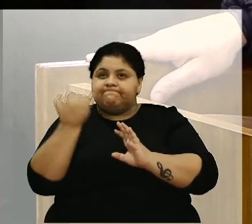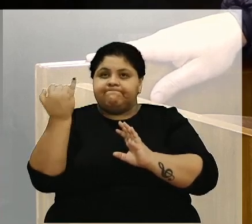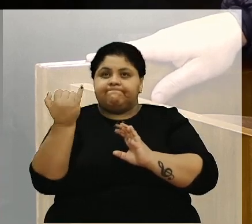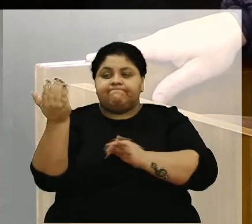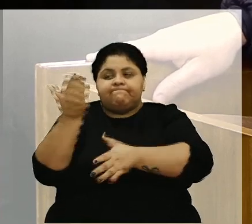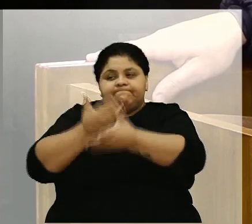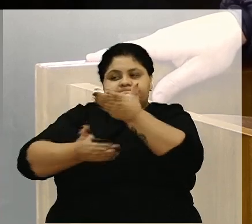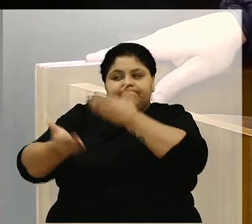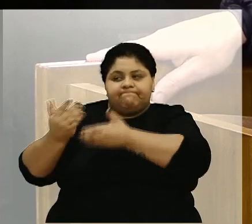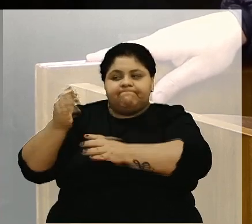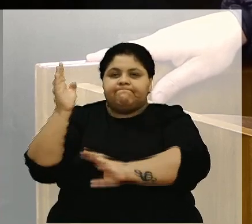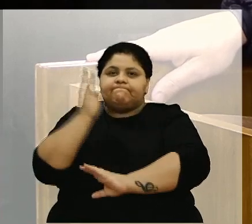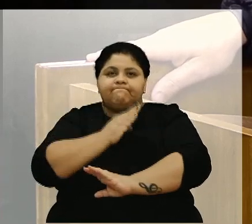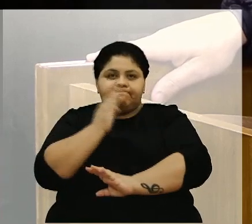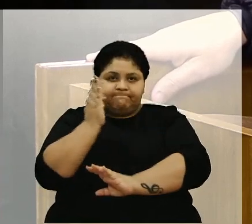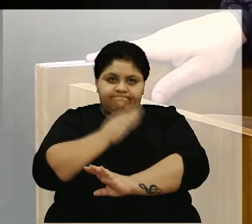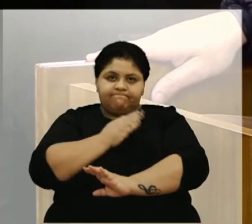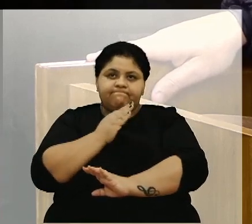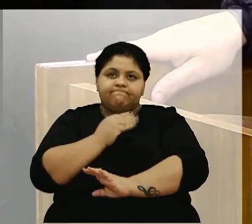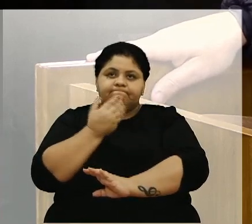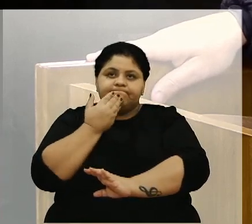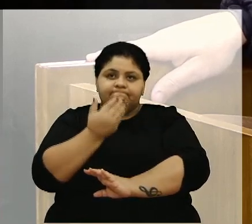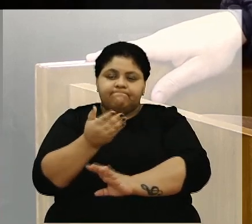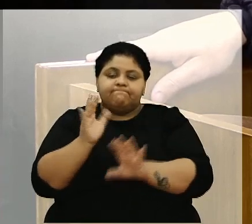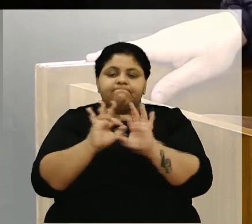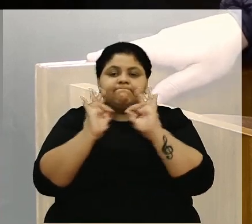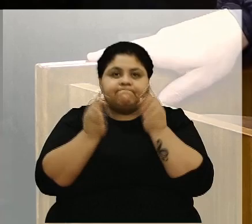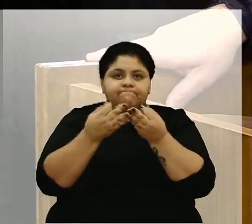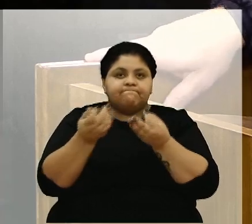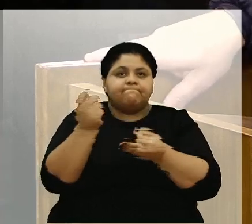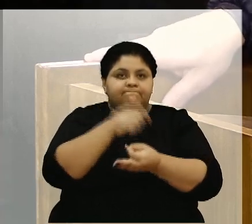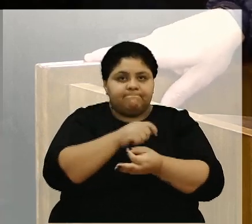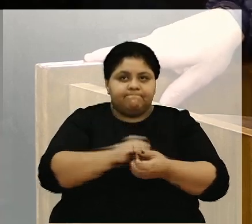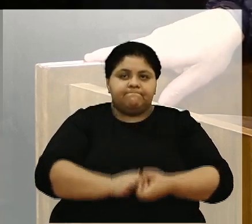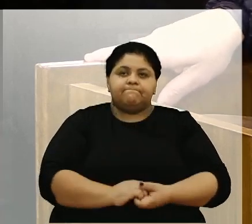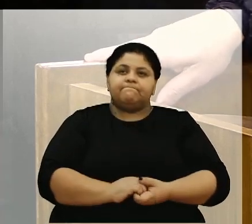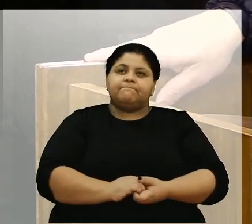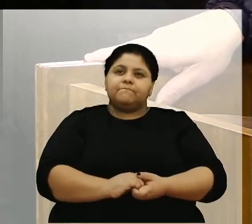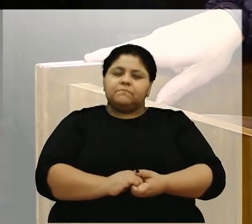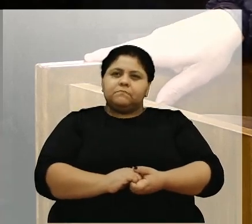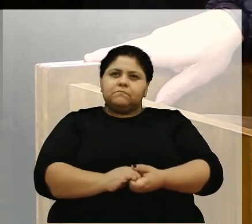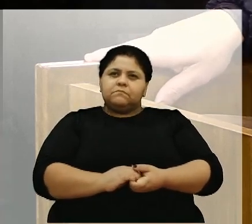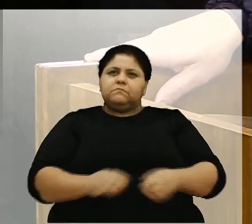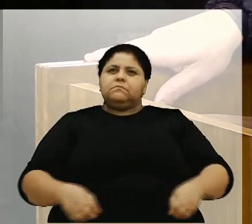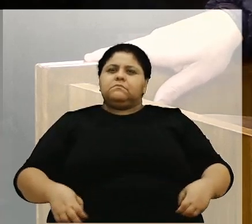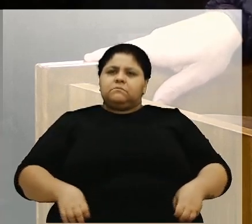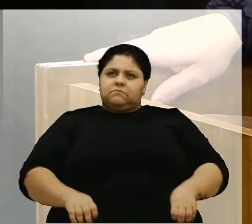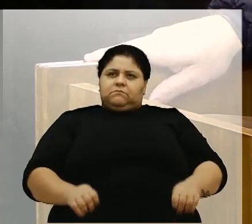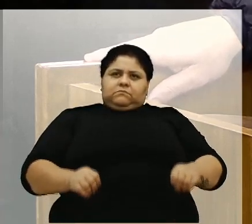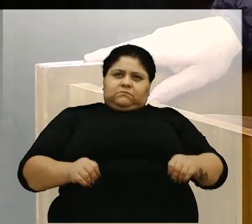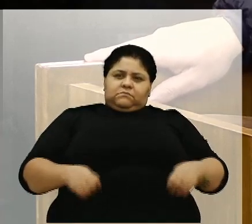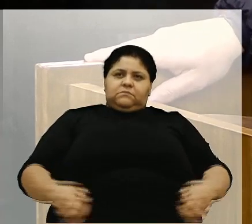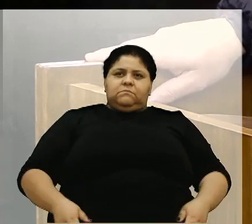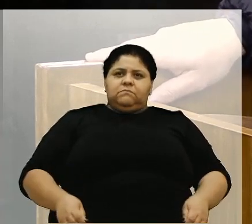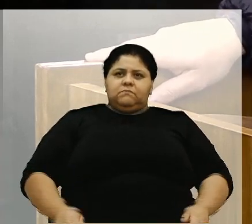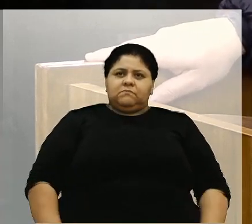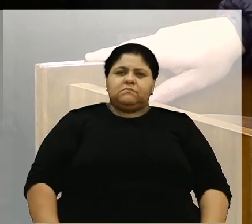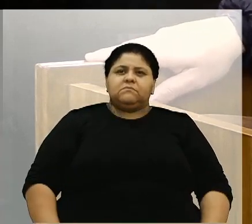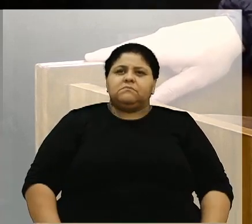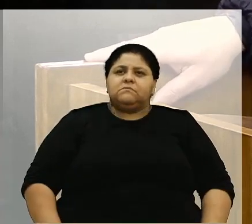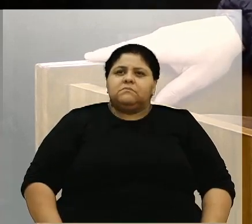atendimento de imediato, né, assim que solicitado pelas famílias que precisam. Eu vou passar